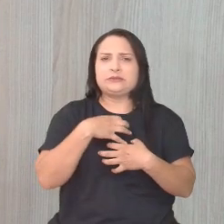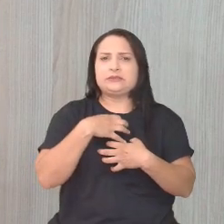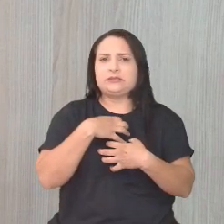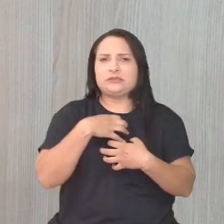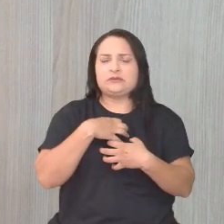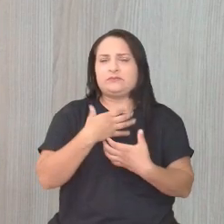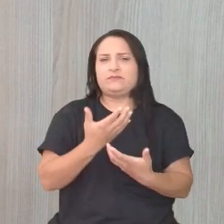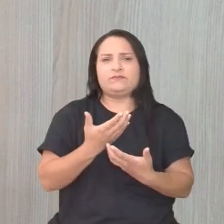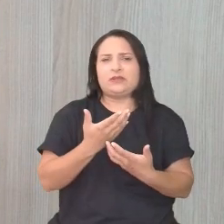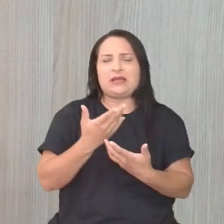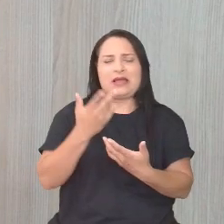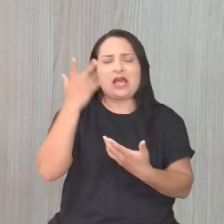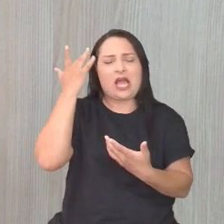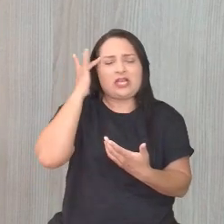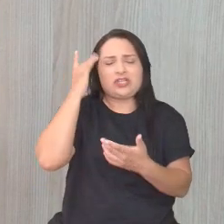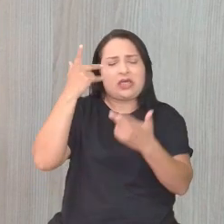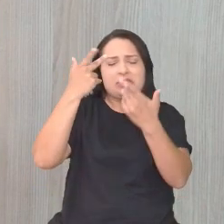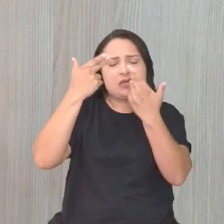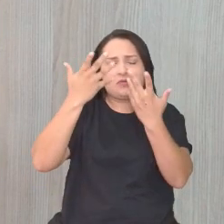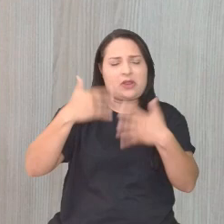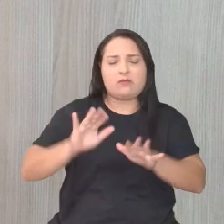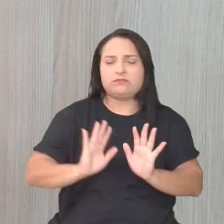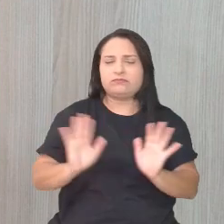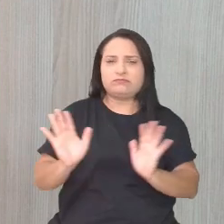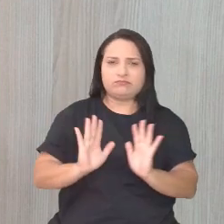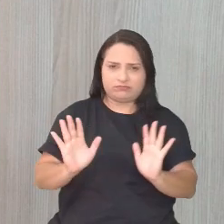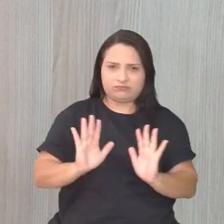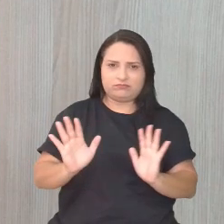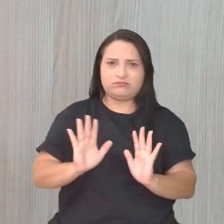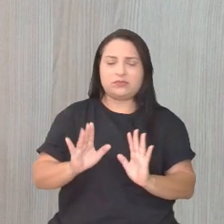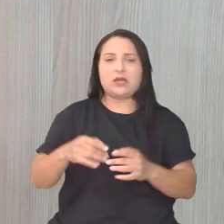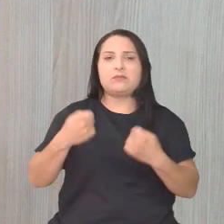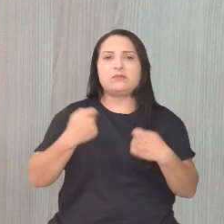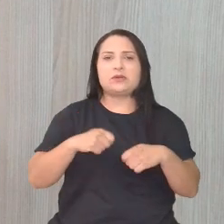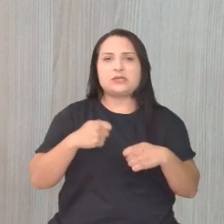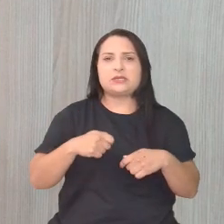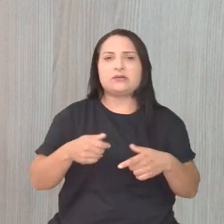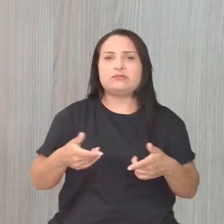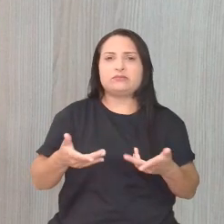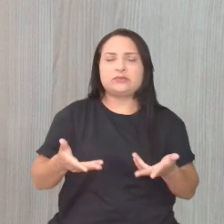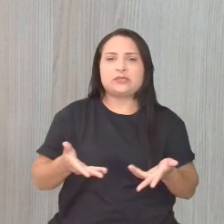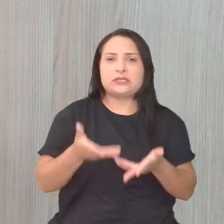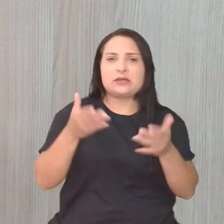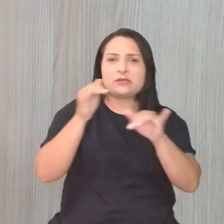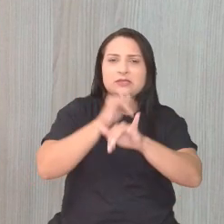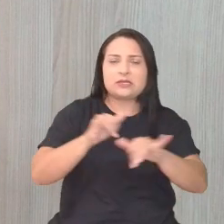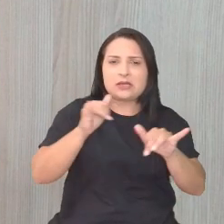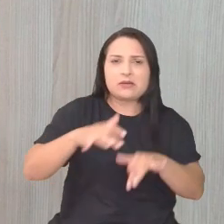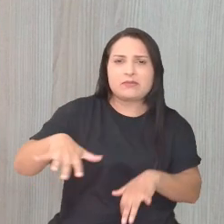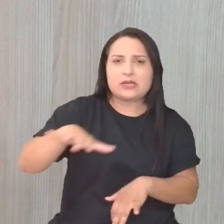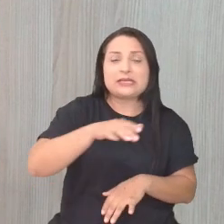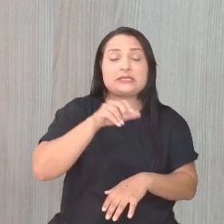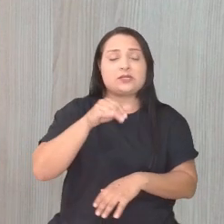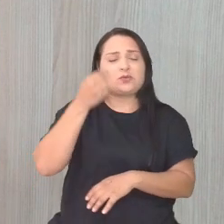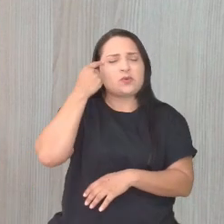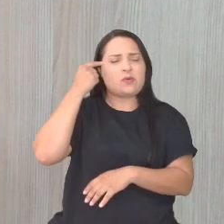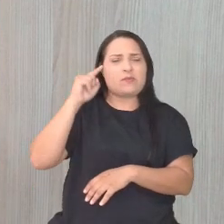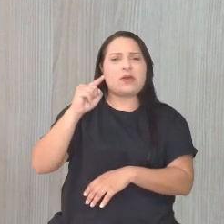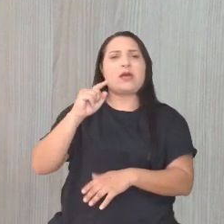como forma natural. Então, gente, é o alerta, conscientizar as pessoas, souber alguma coisa,